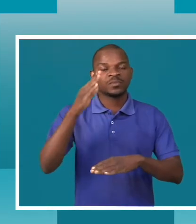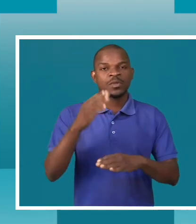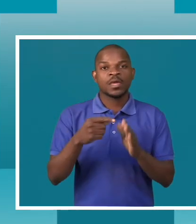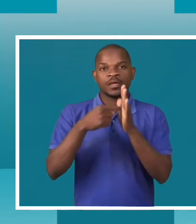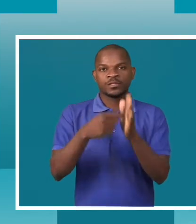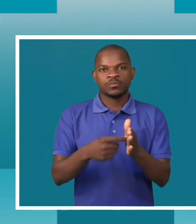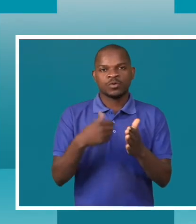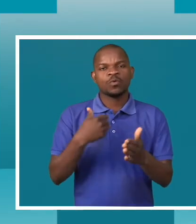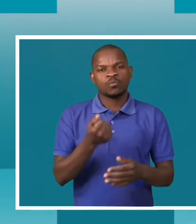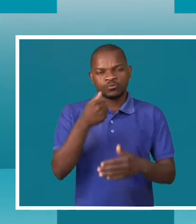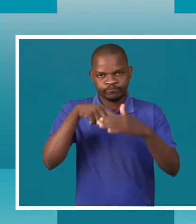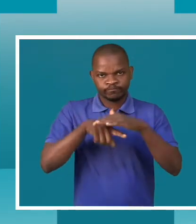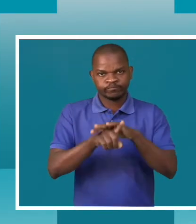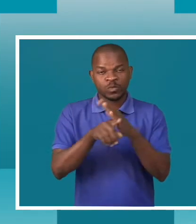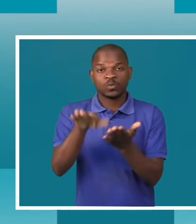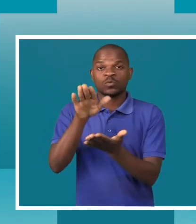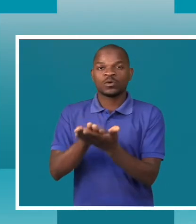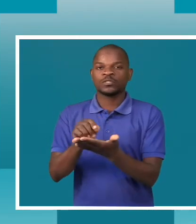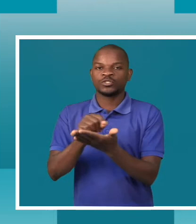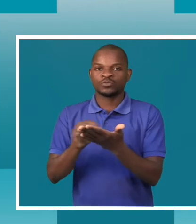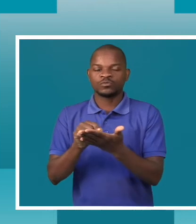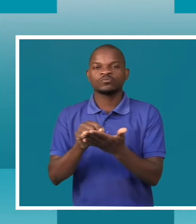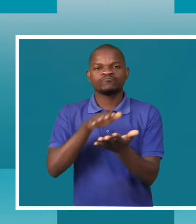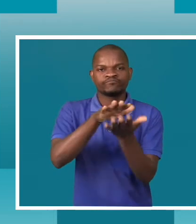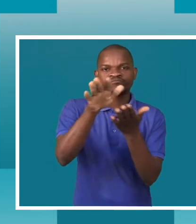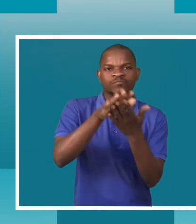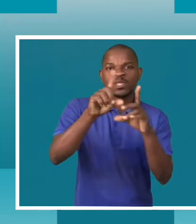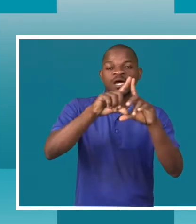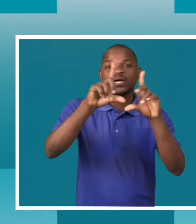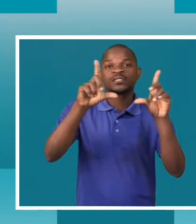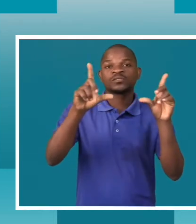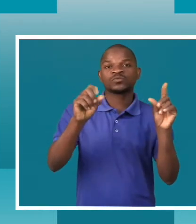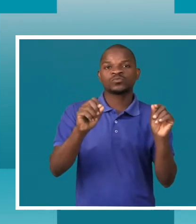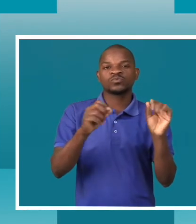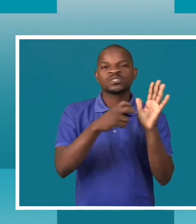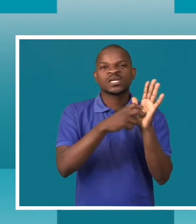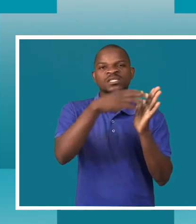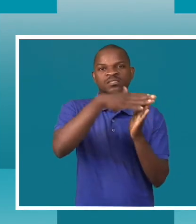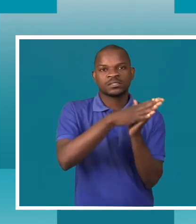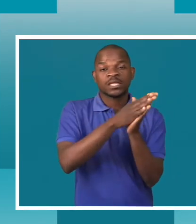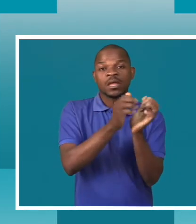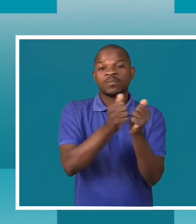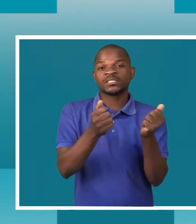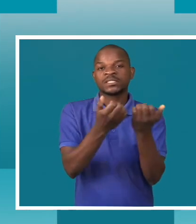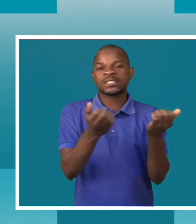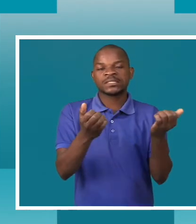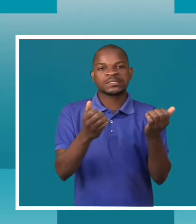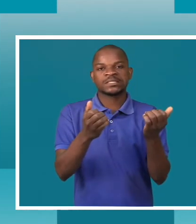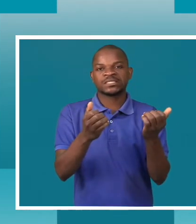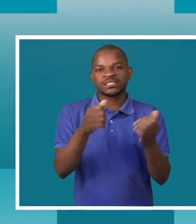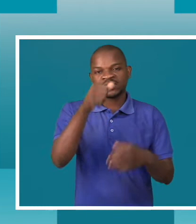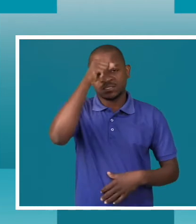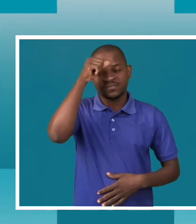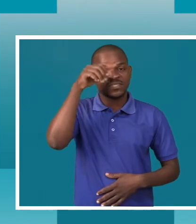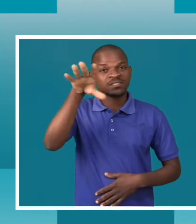e eu falo da sexualidade, as crianças não são muito aptas a receber informação por causa do tabu. Mesmo em casa,